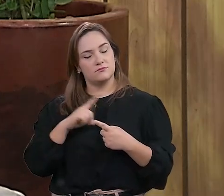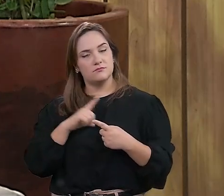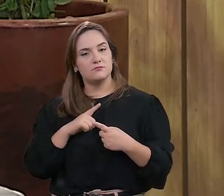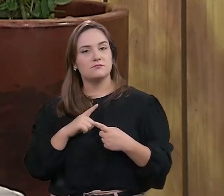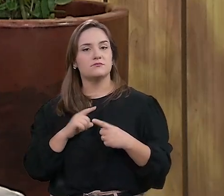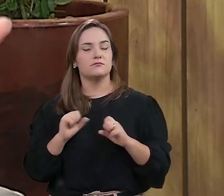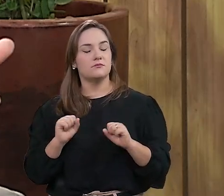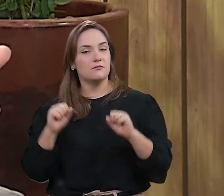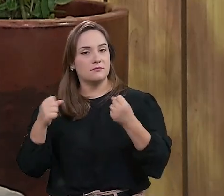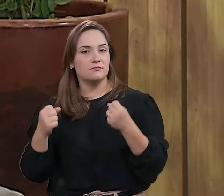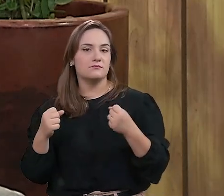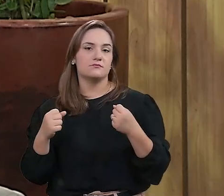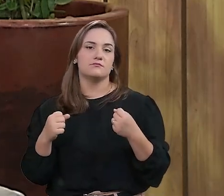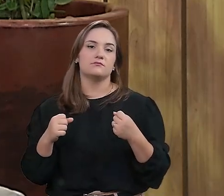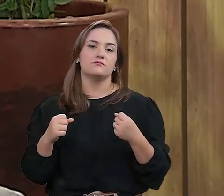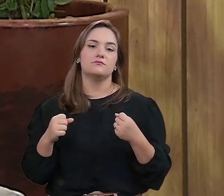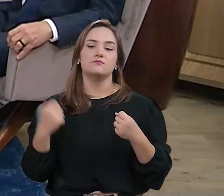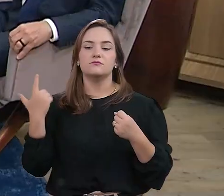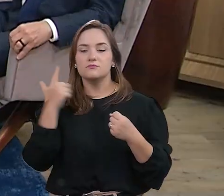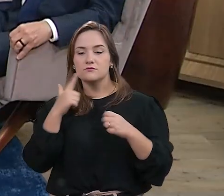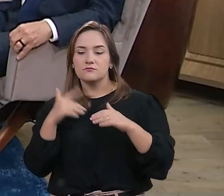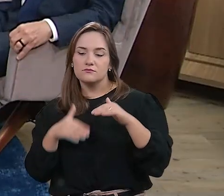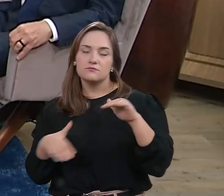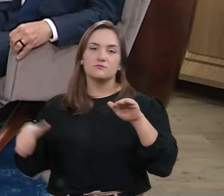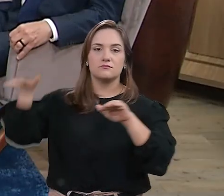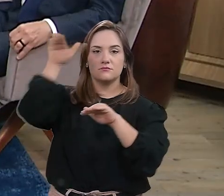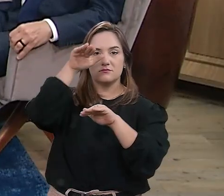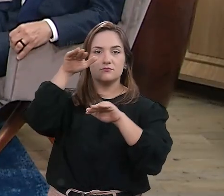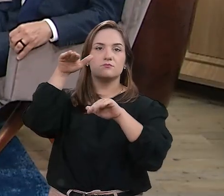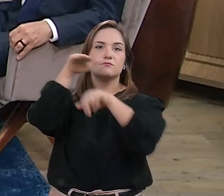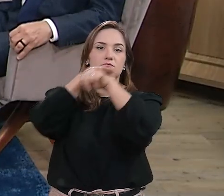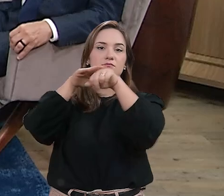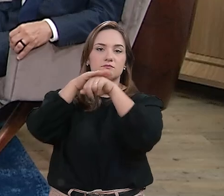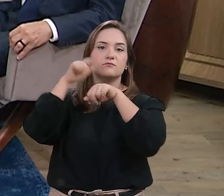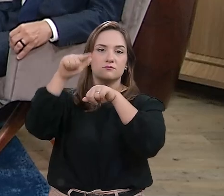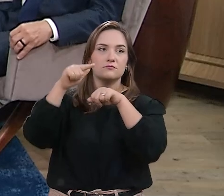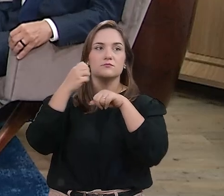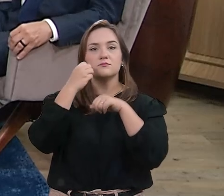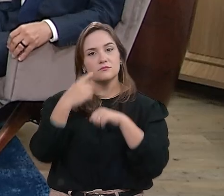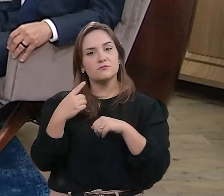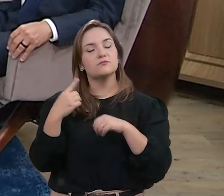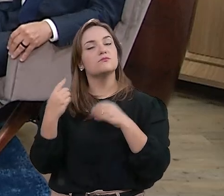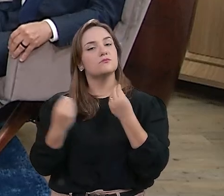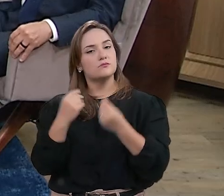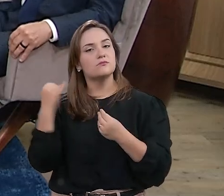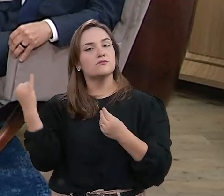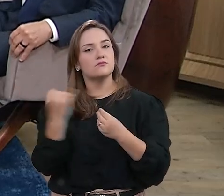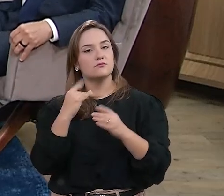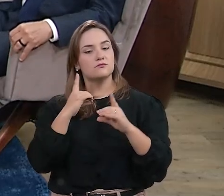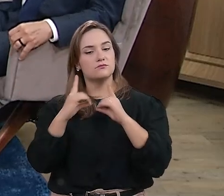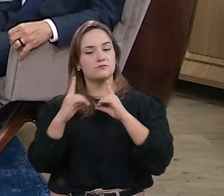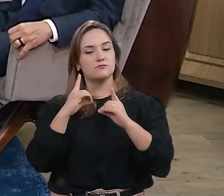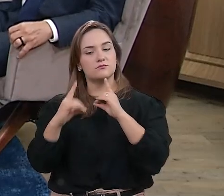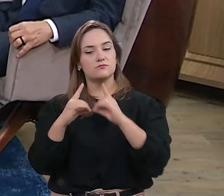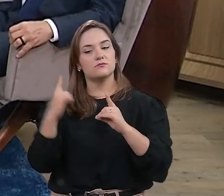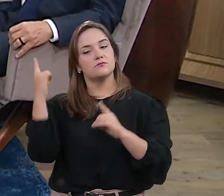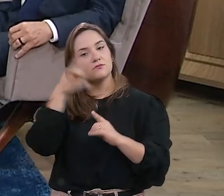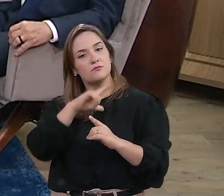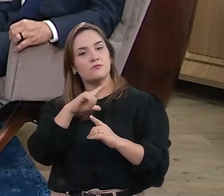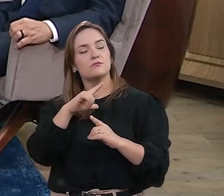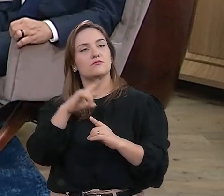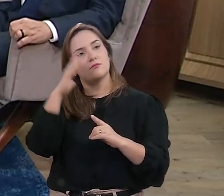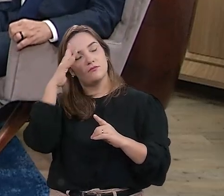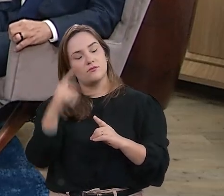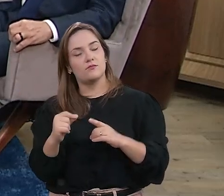aqui, foi para uma esfera superior, o pessoal conversou, então isso é muito importante, esse diálogo, para que tenha uma solução que atenda da